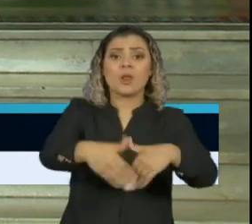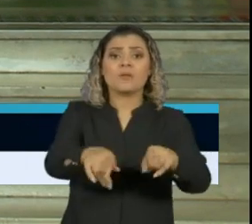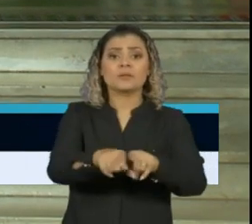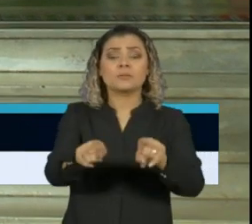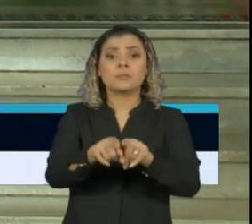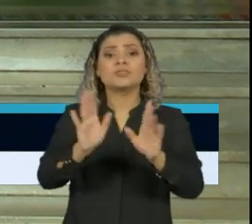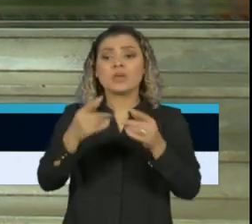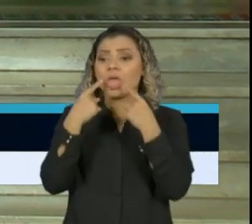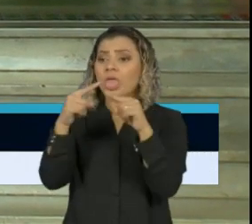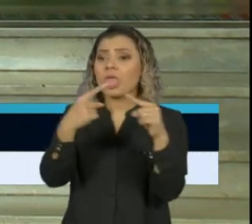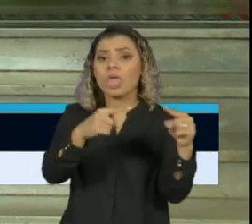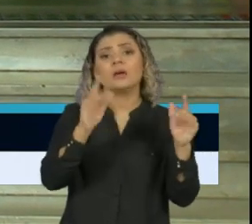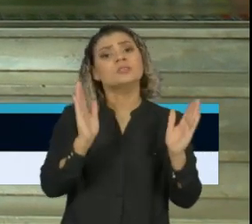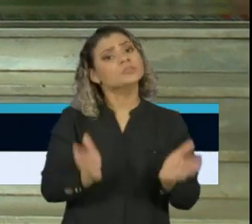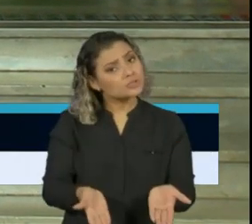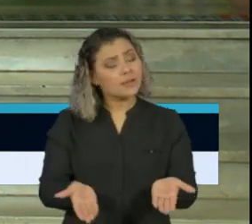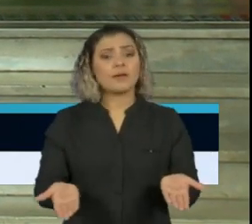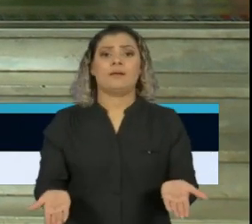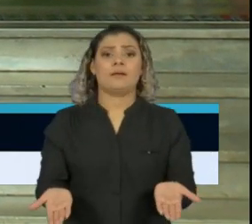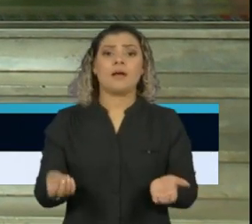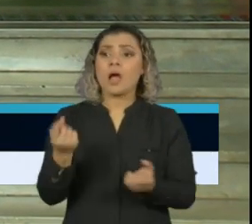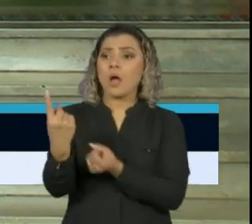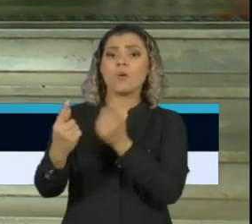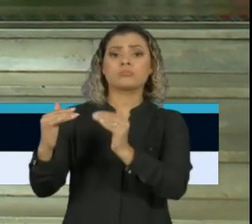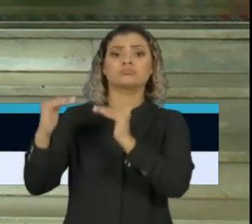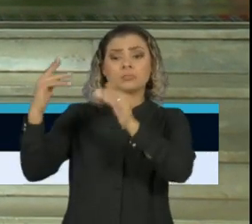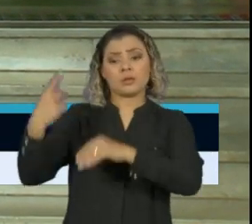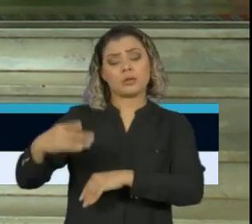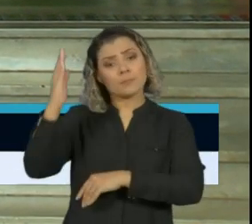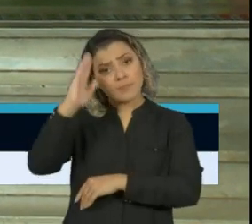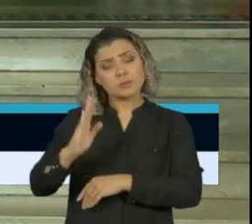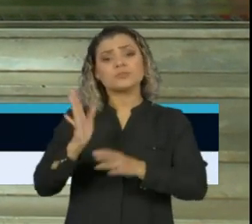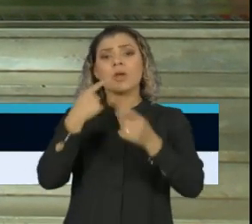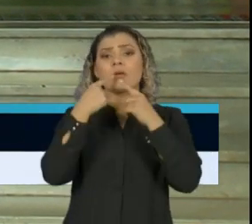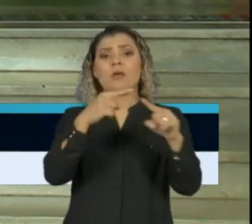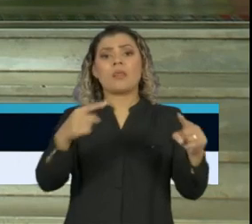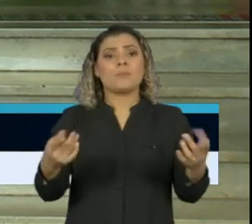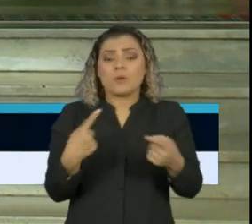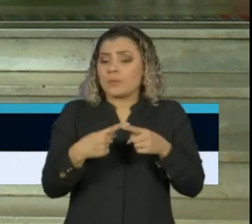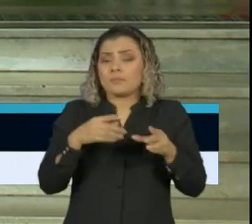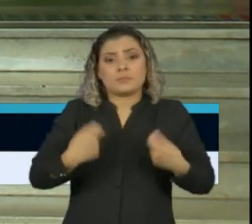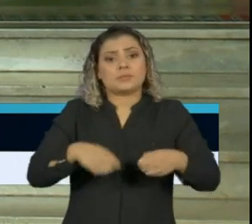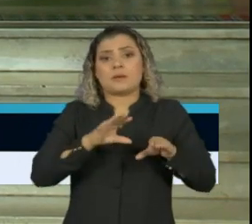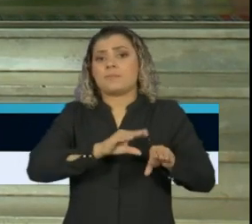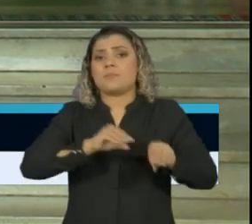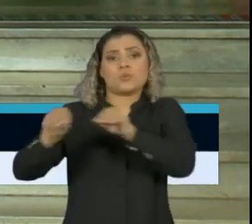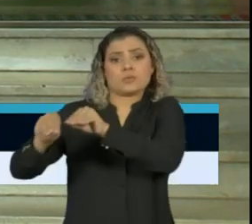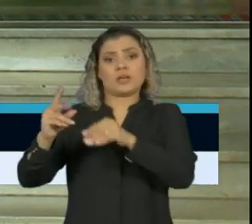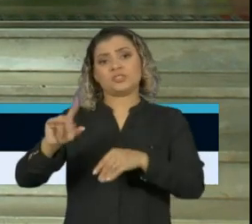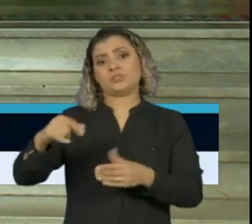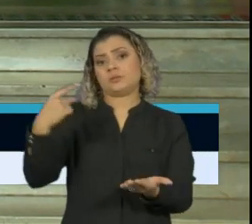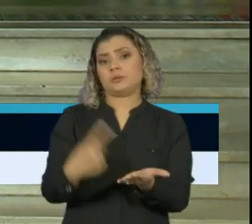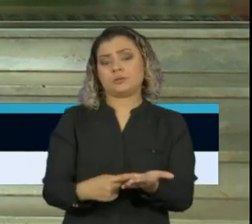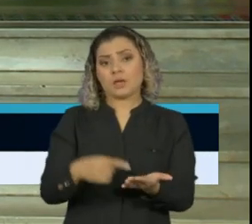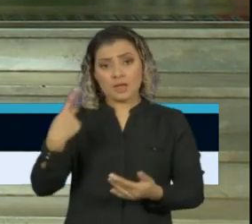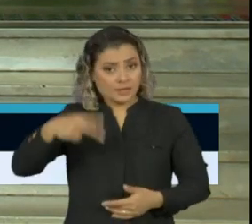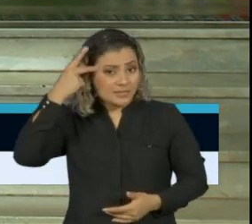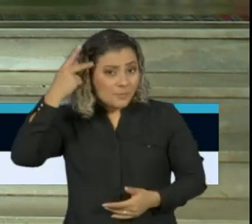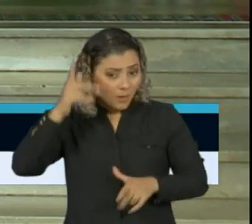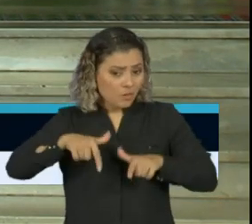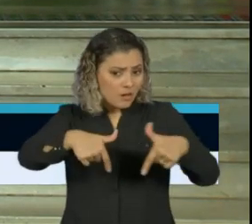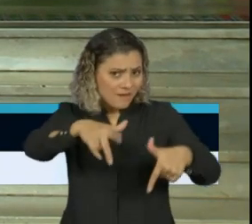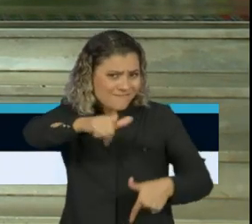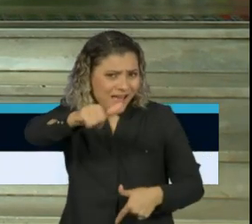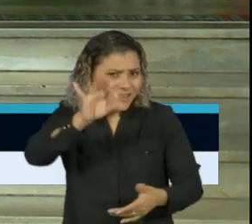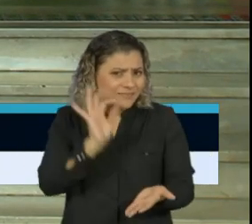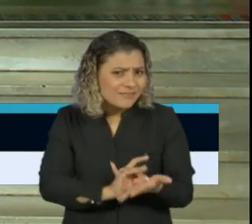por diversas autoridades do país, gostaria de saber se São Paulo pensa em tomar a dianteira nisso